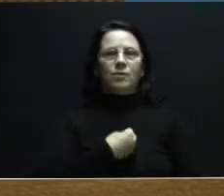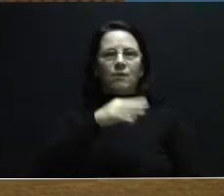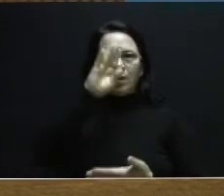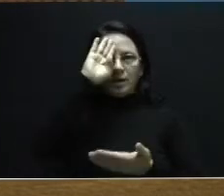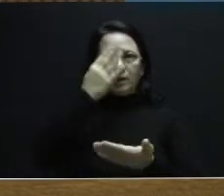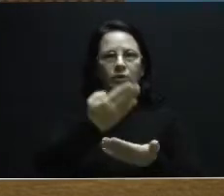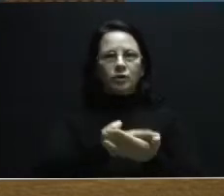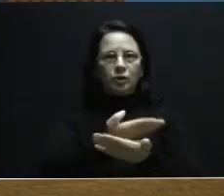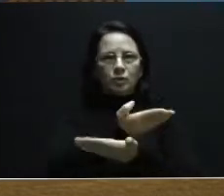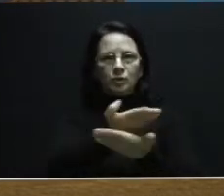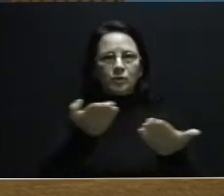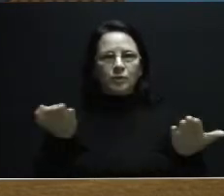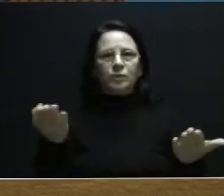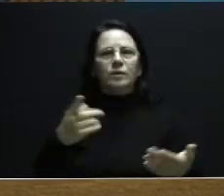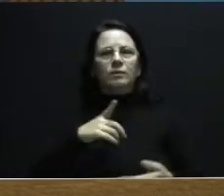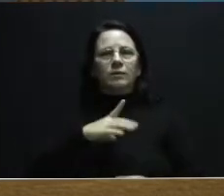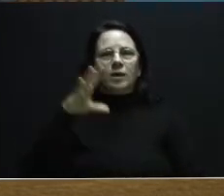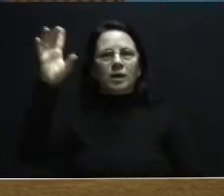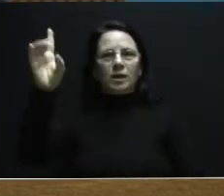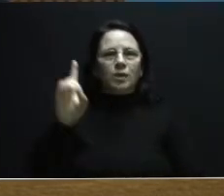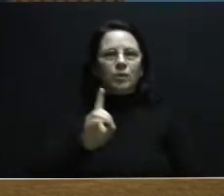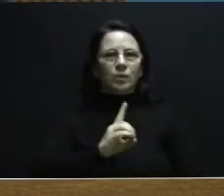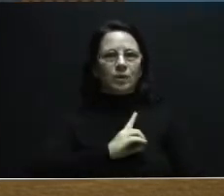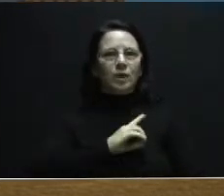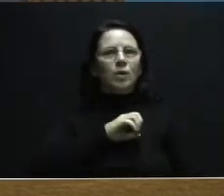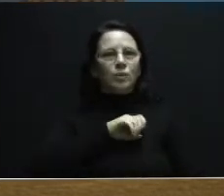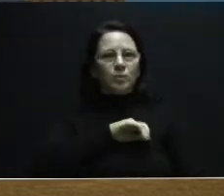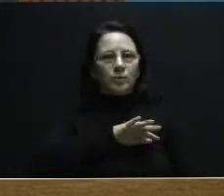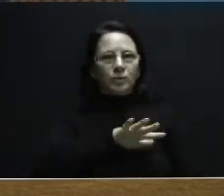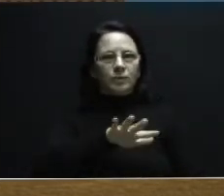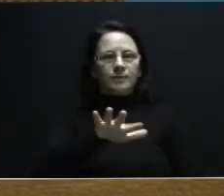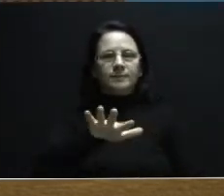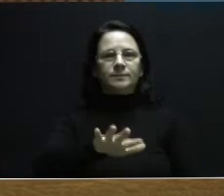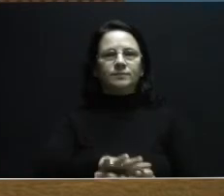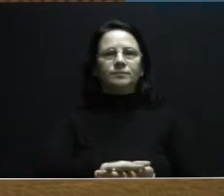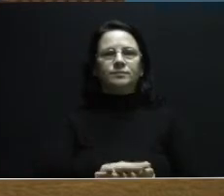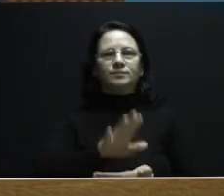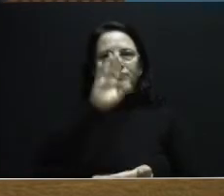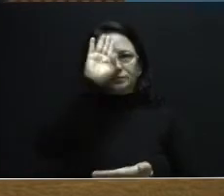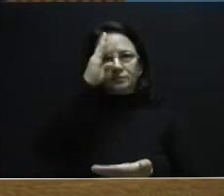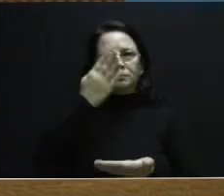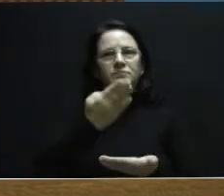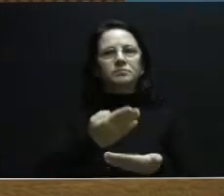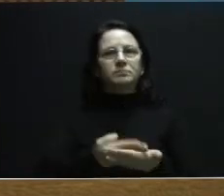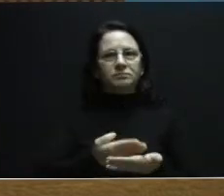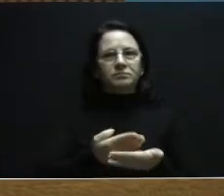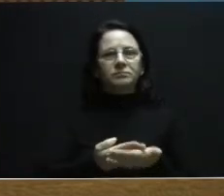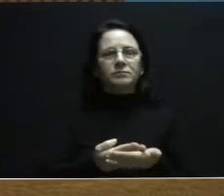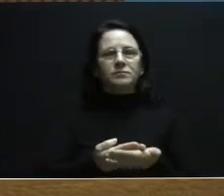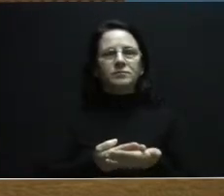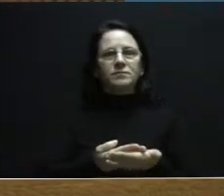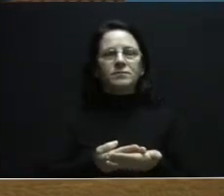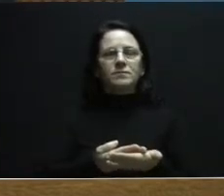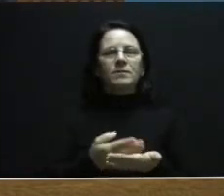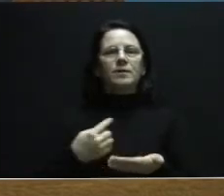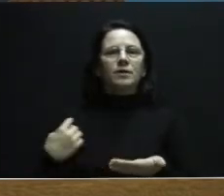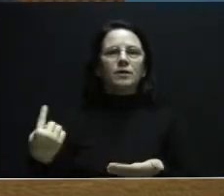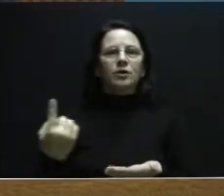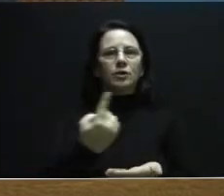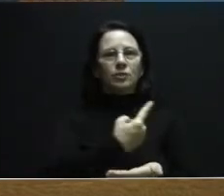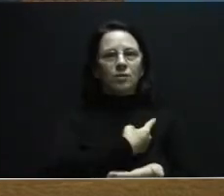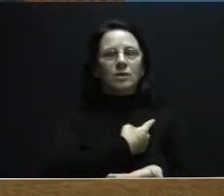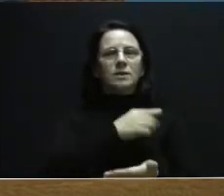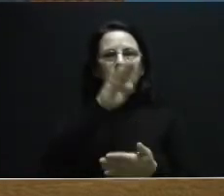nós tenhamos Deus no coração, que a cada dia a gente acredite na gente mesmo, a gente acredite em Deus e a